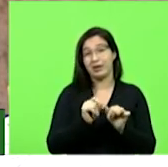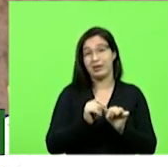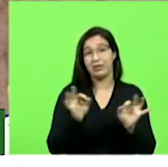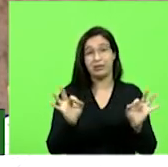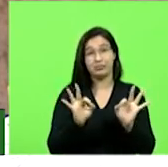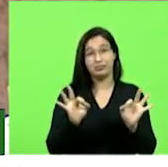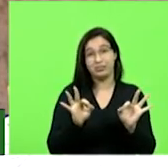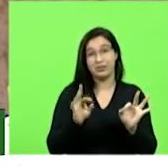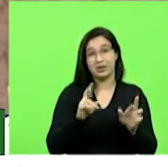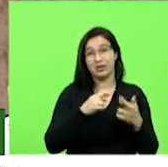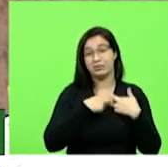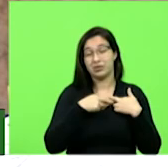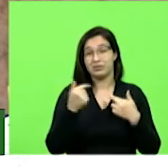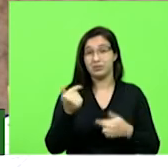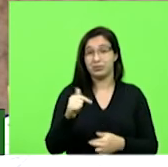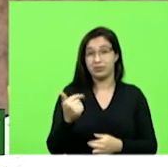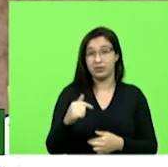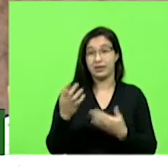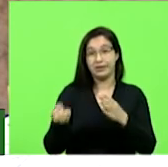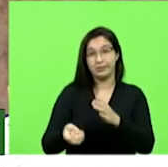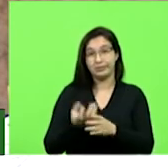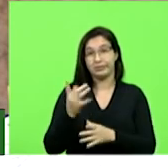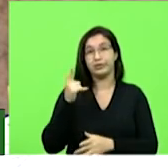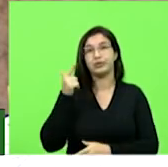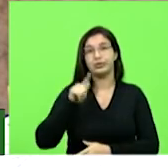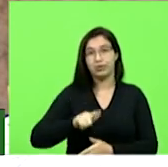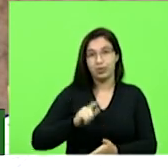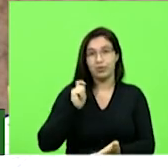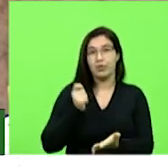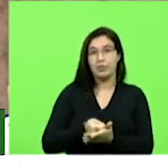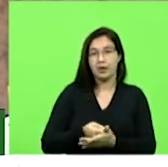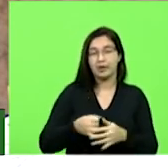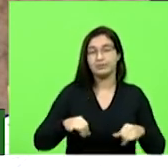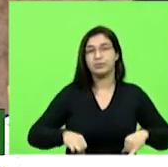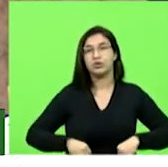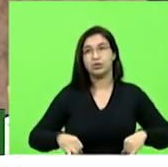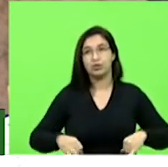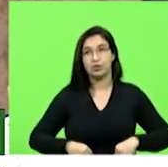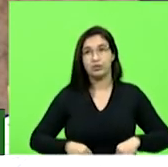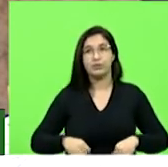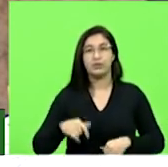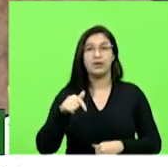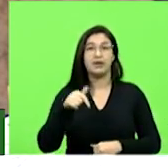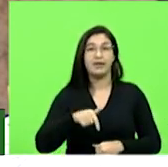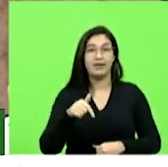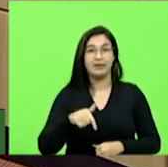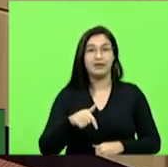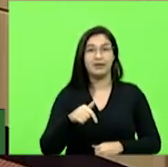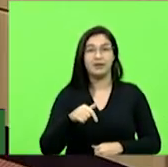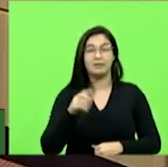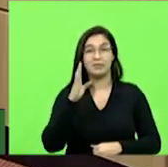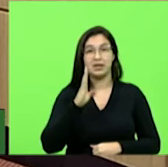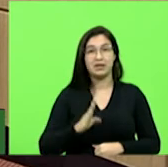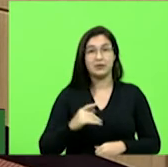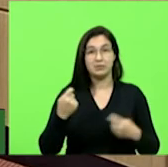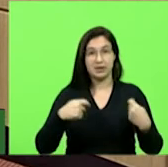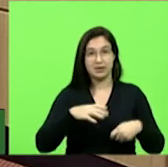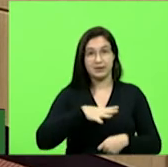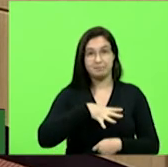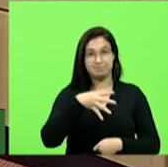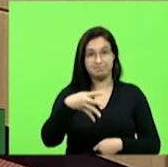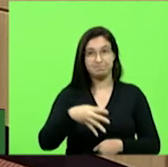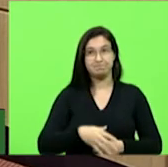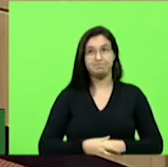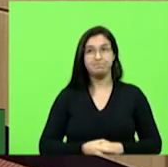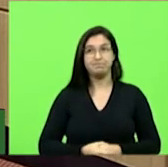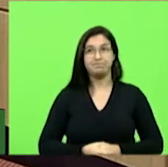e o setor produtivo paga a conta mais uma vez e sofre. Empreender no Brasil é ser ousado. Mais um minuto, presidente.